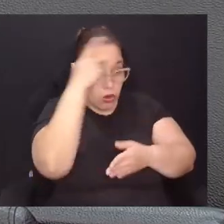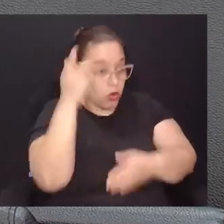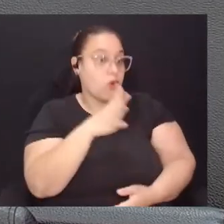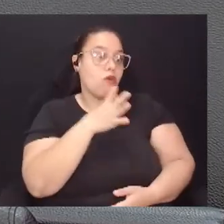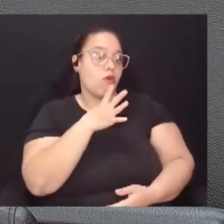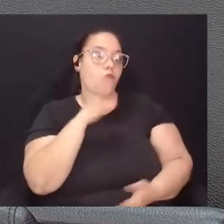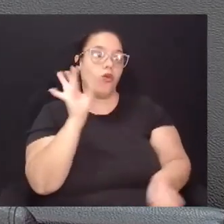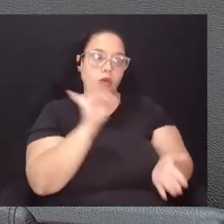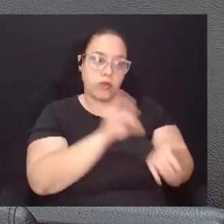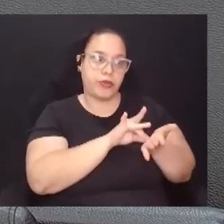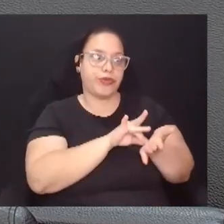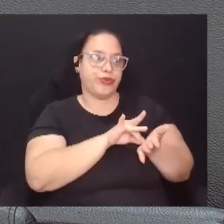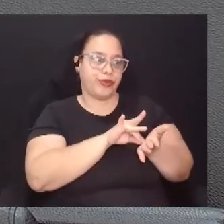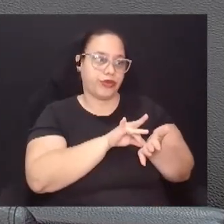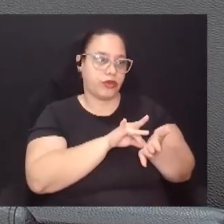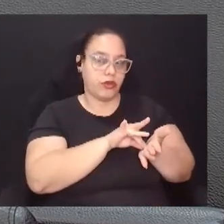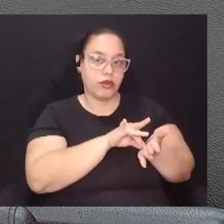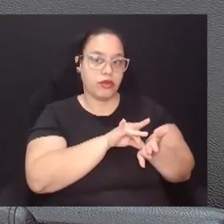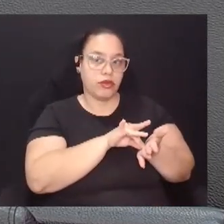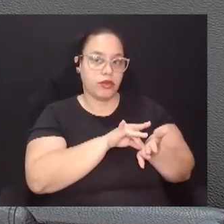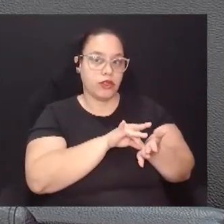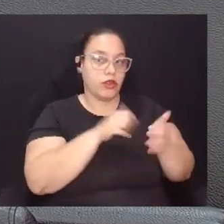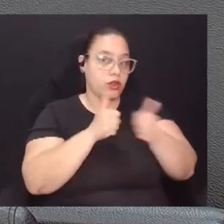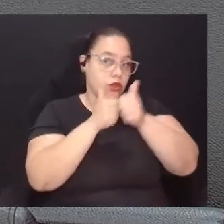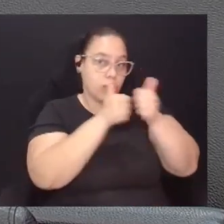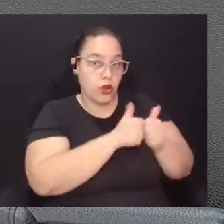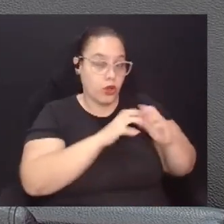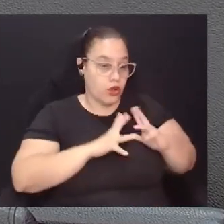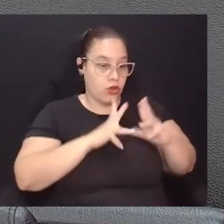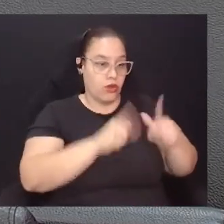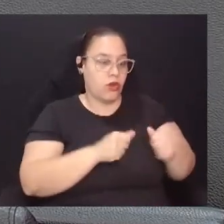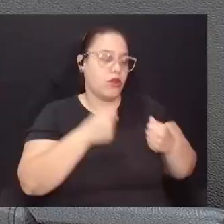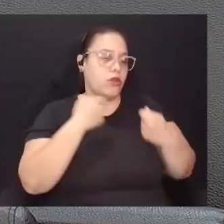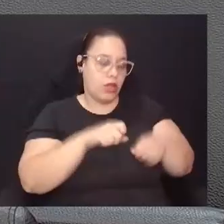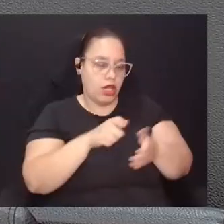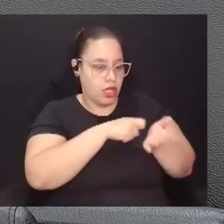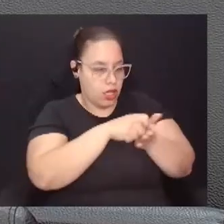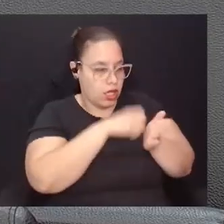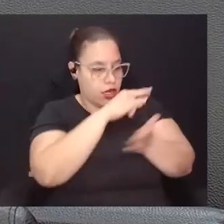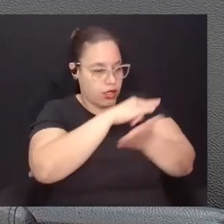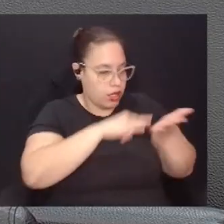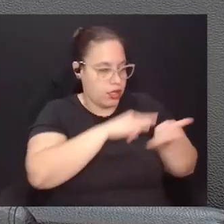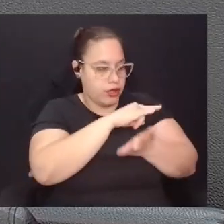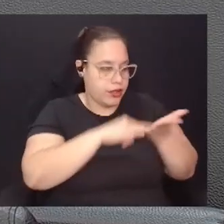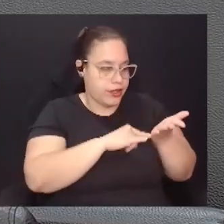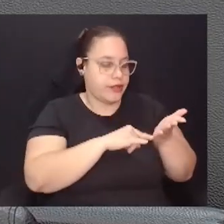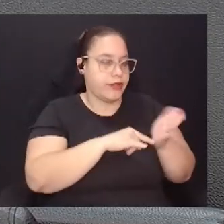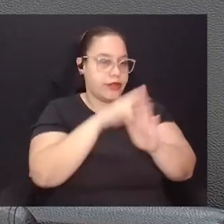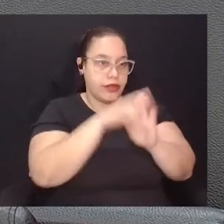que conheçam ali, né, que façam o acompanhamento como um todo, né? Precisa ter a prescrição, né?